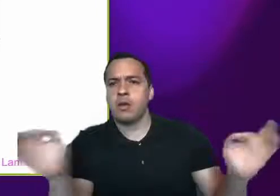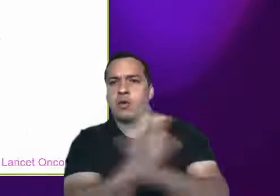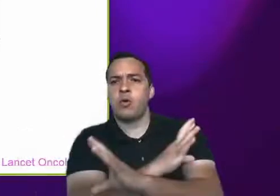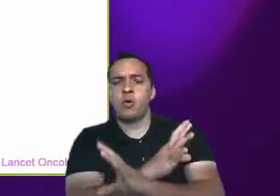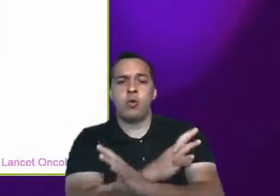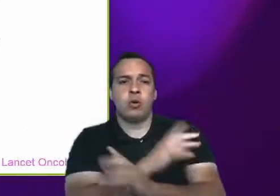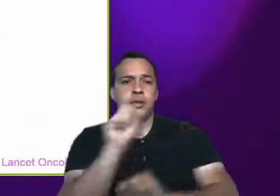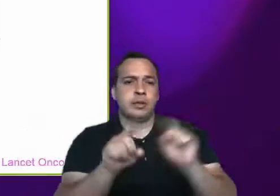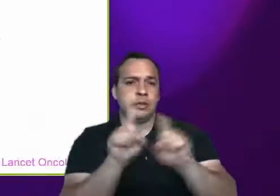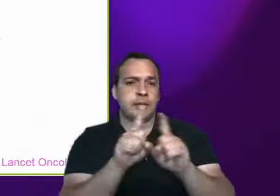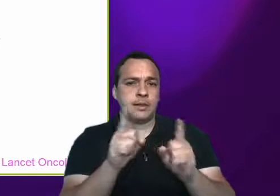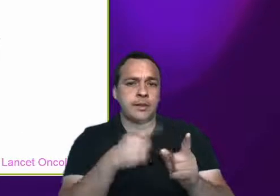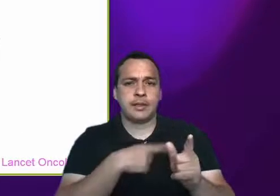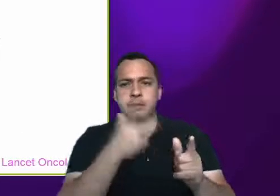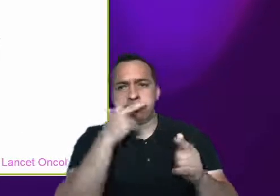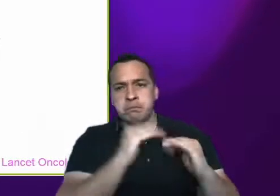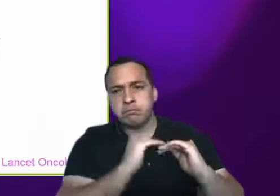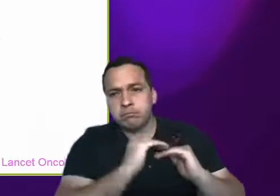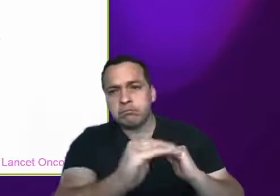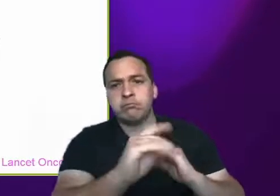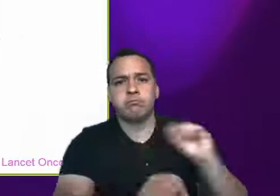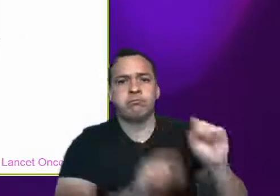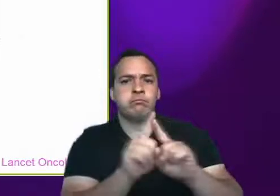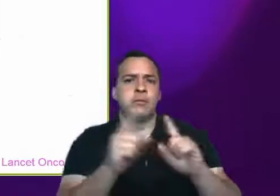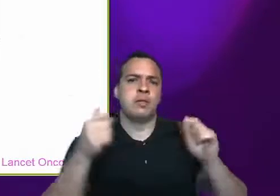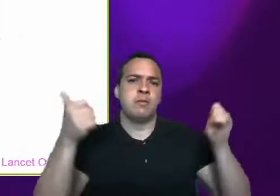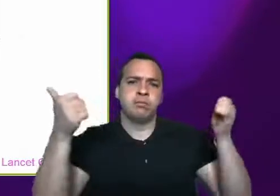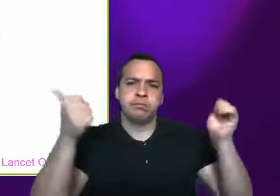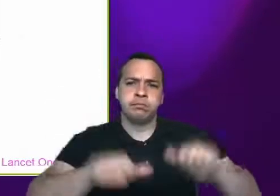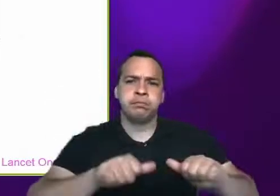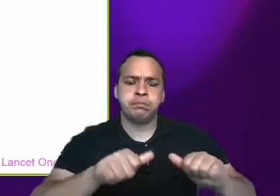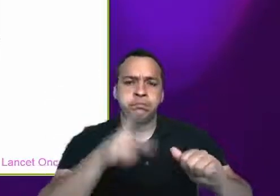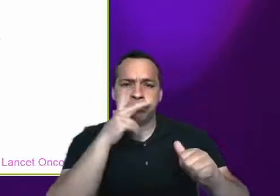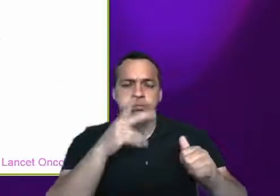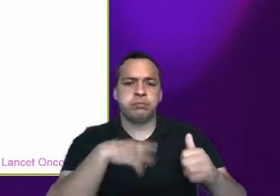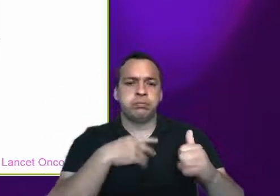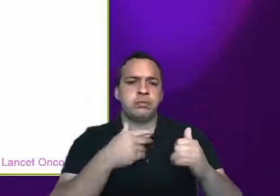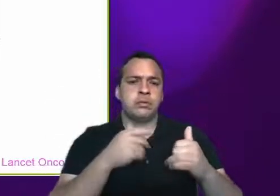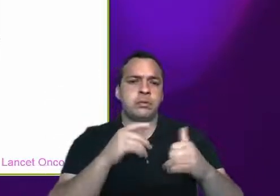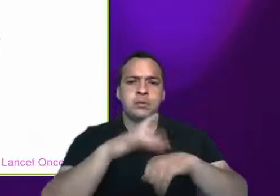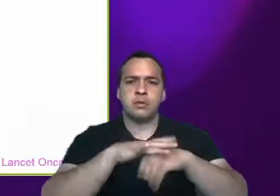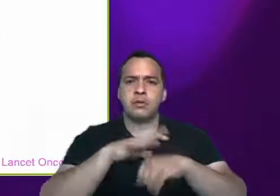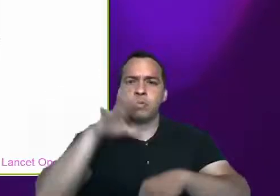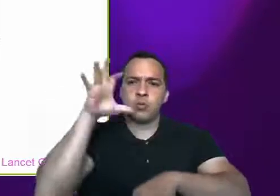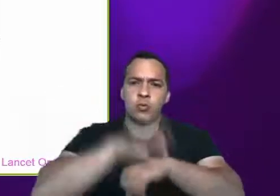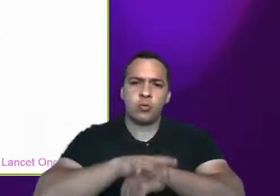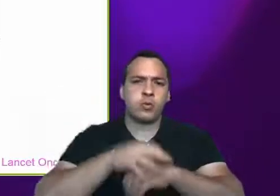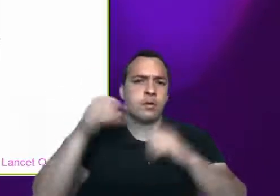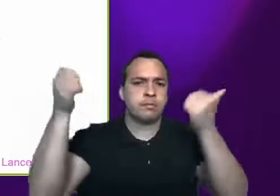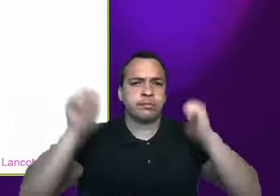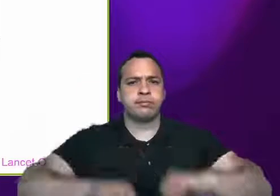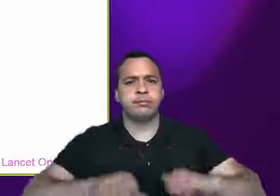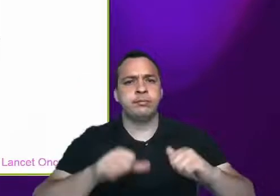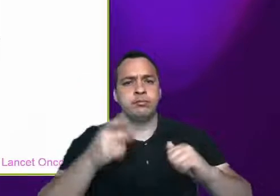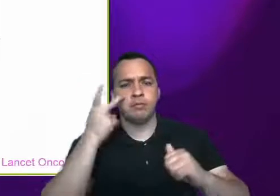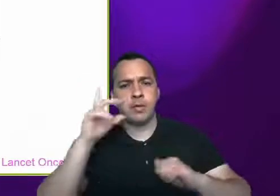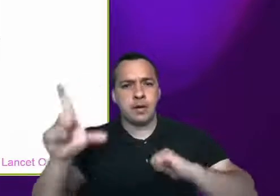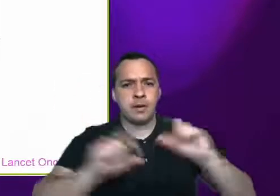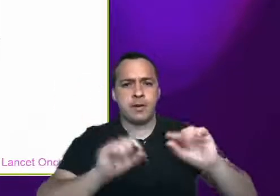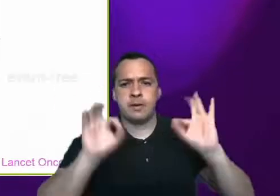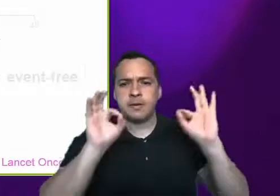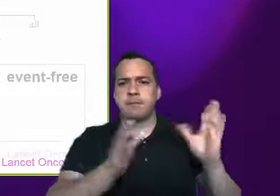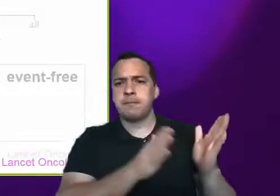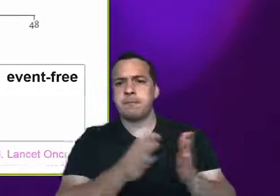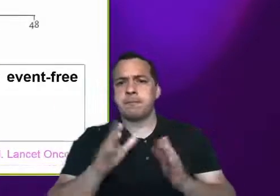uma carga completa durante a randomização e eles têm uma tendência a piorar a doença